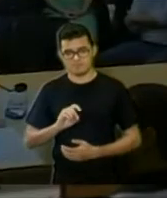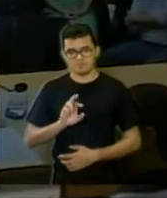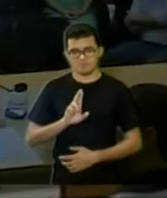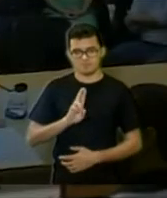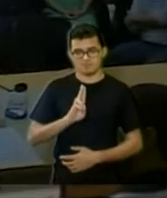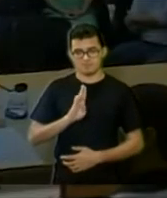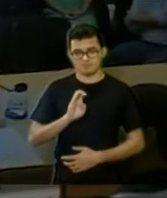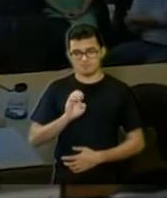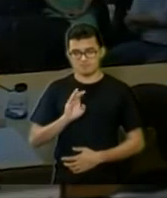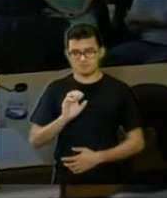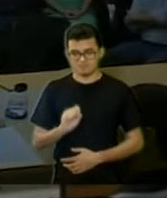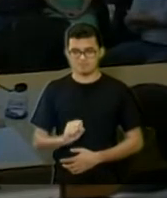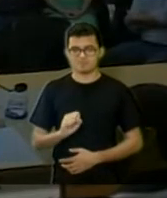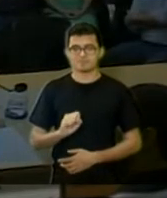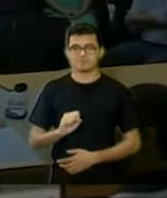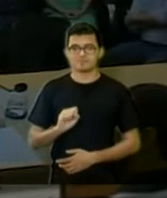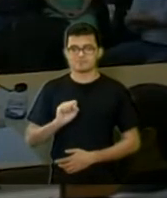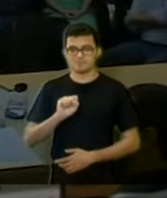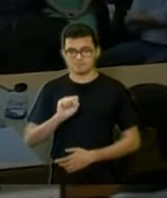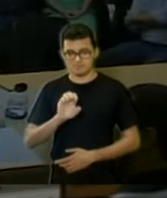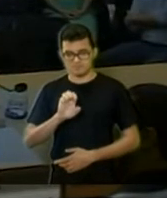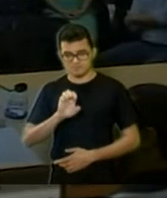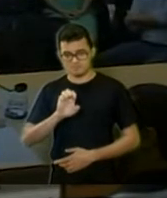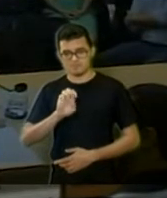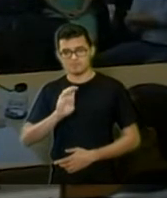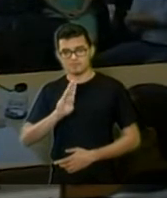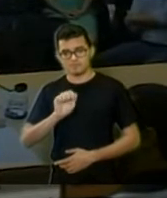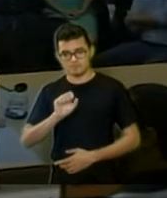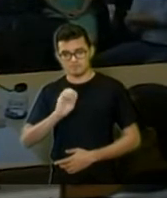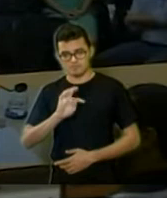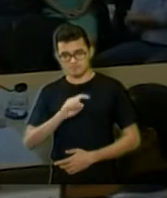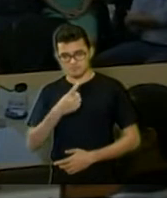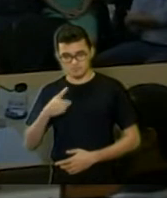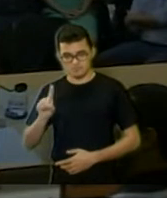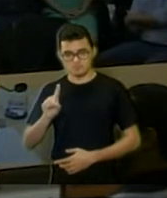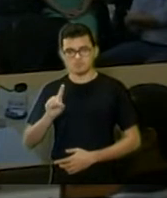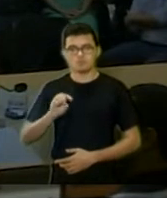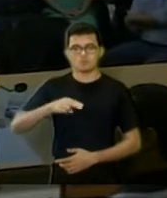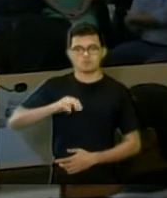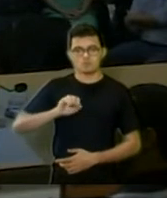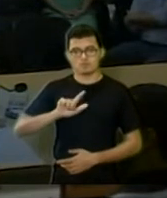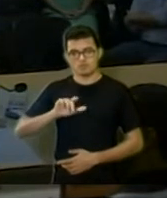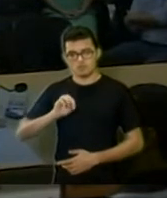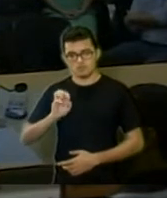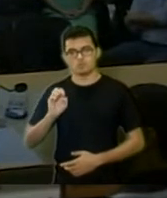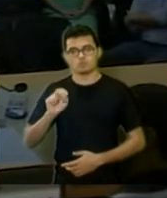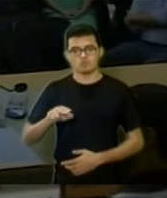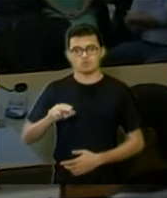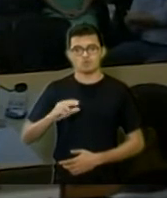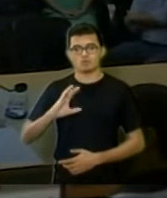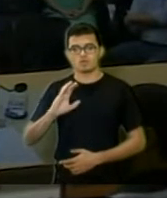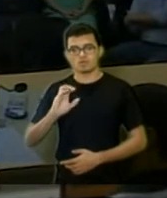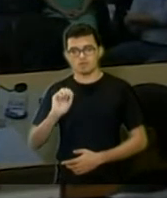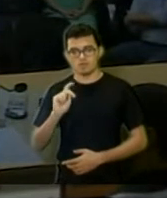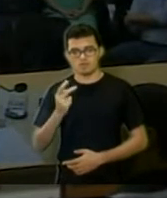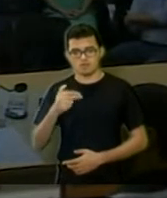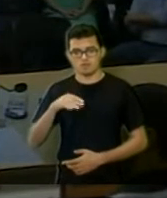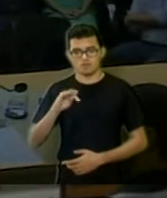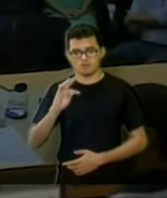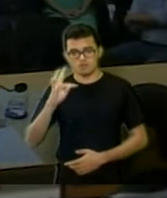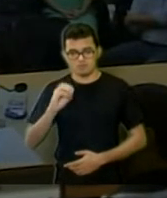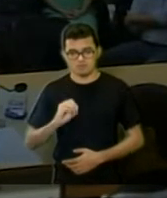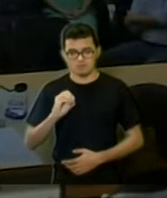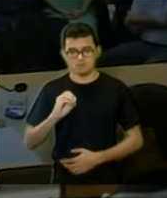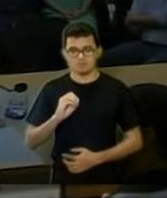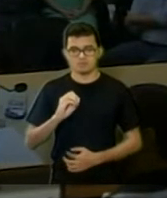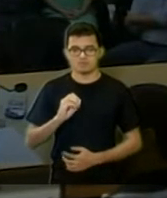olha quantos aí, Newton, Amanteia, Canhoto, nossa, muitos irmãos,